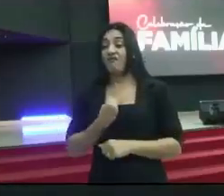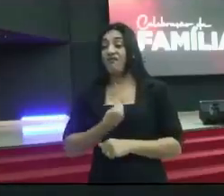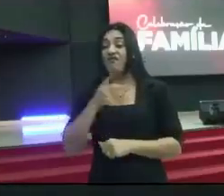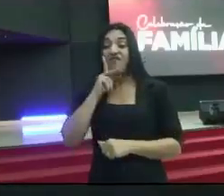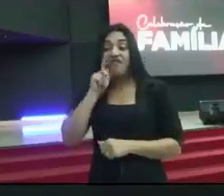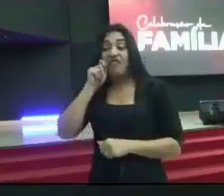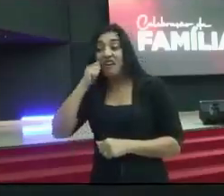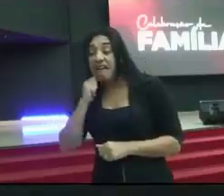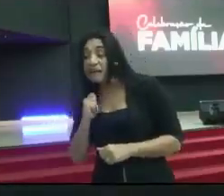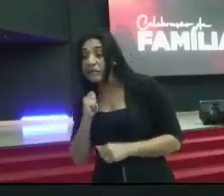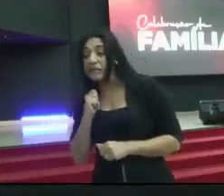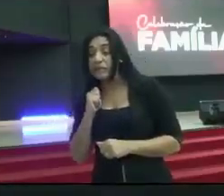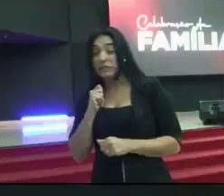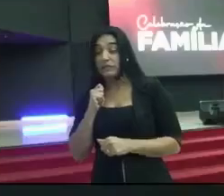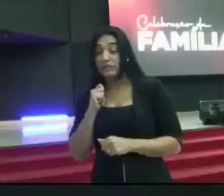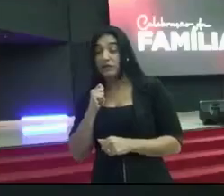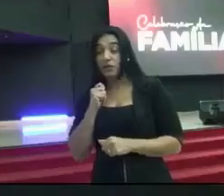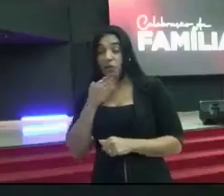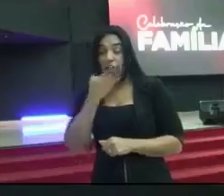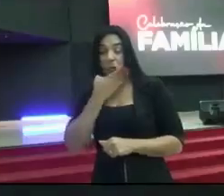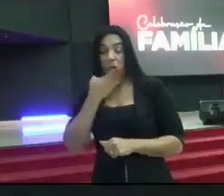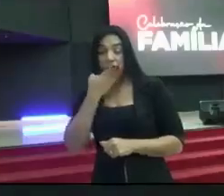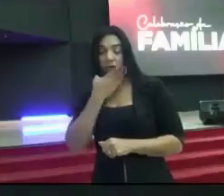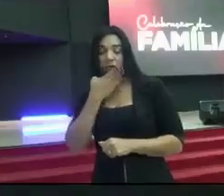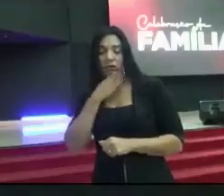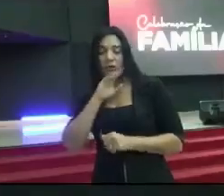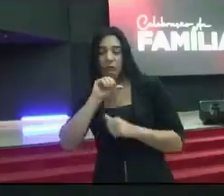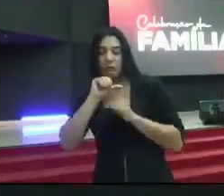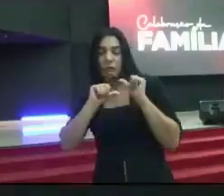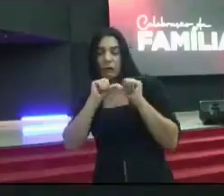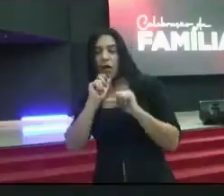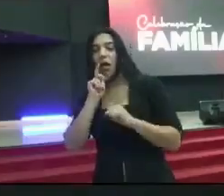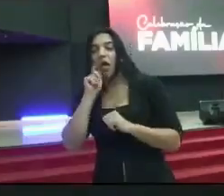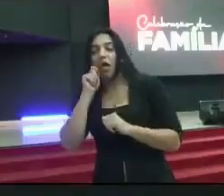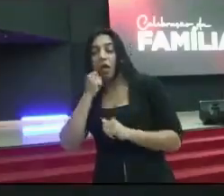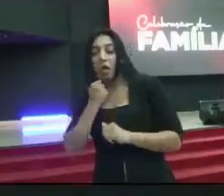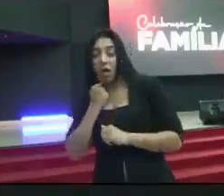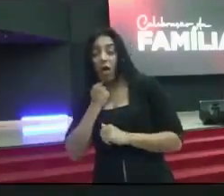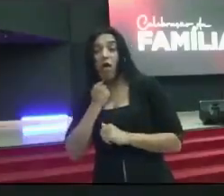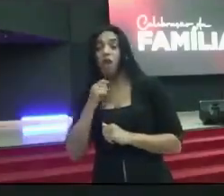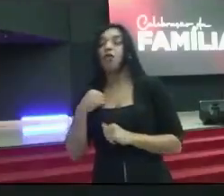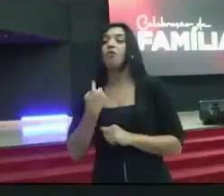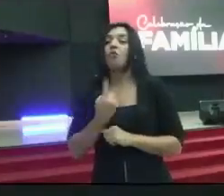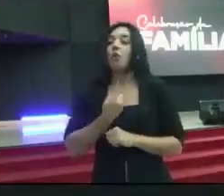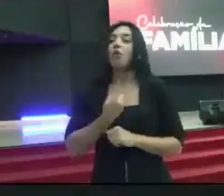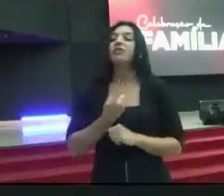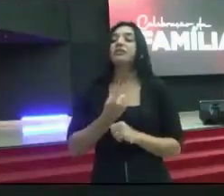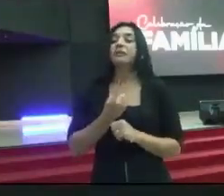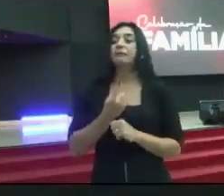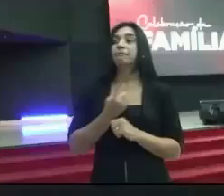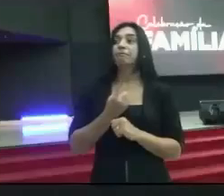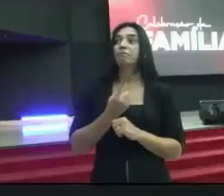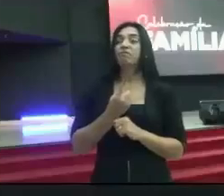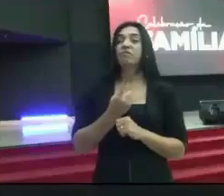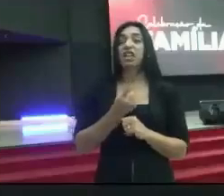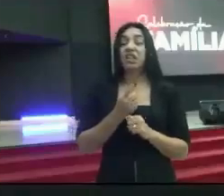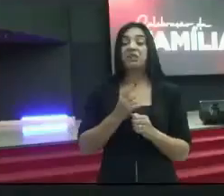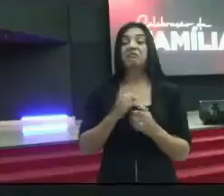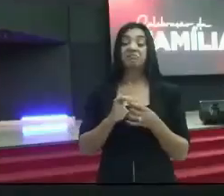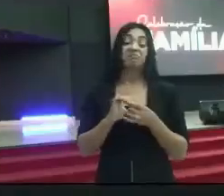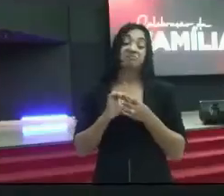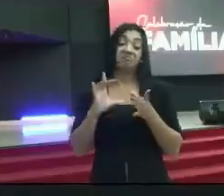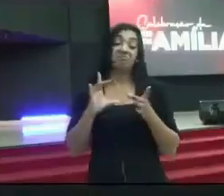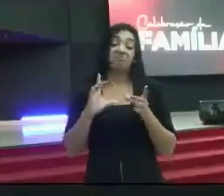o que torna o doce em amargo, quando nós permitimos que